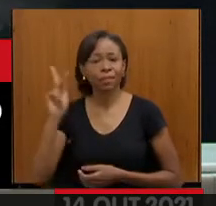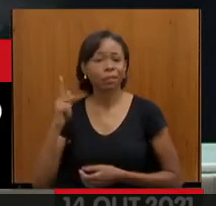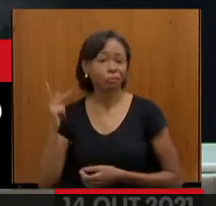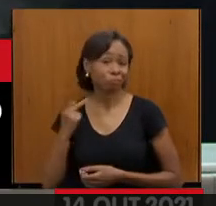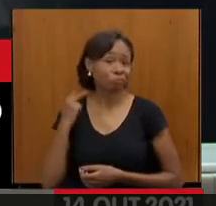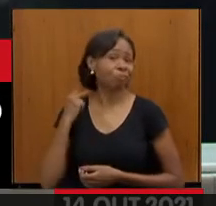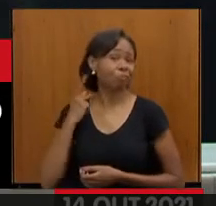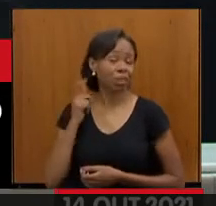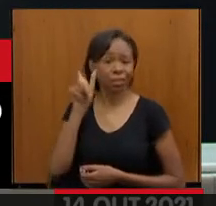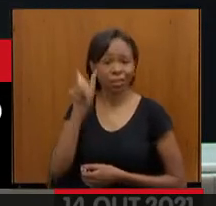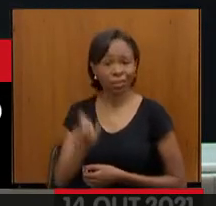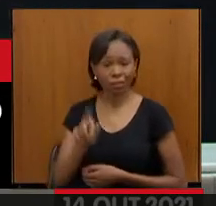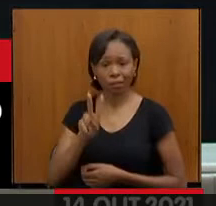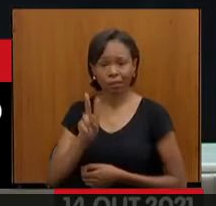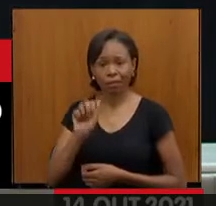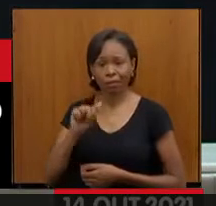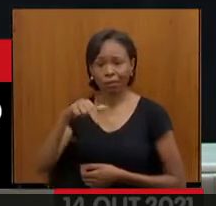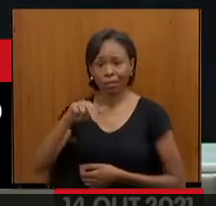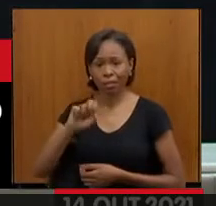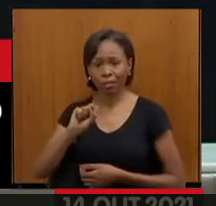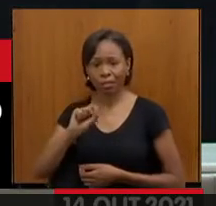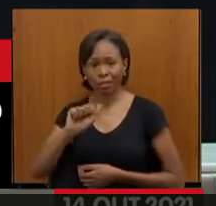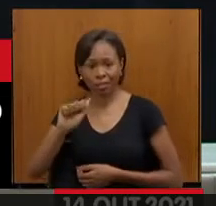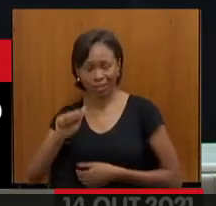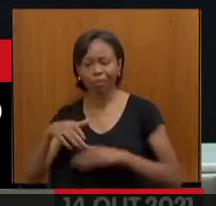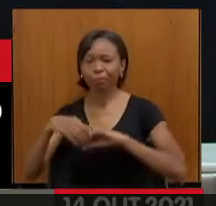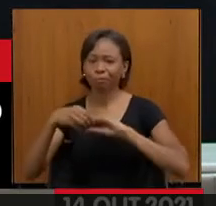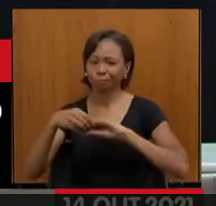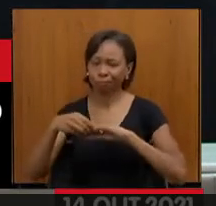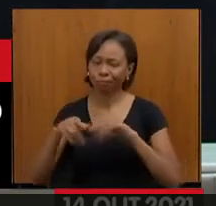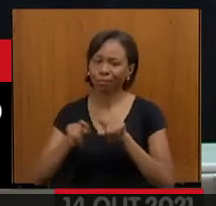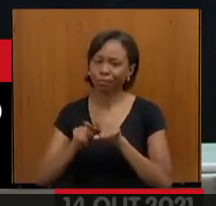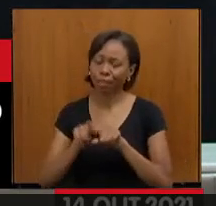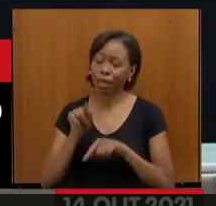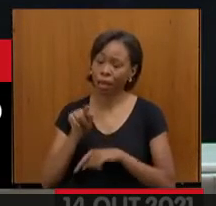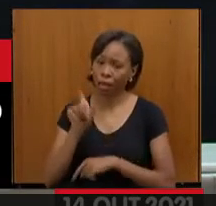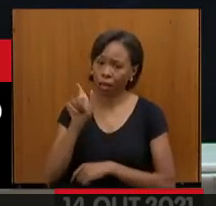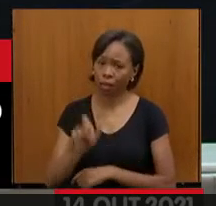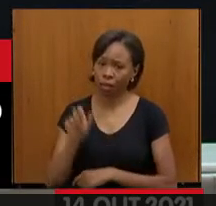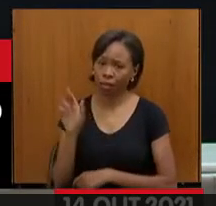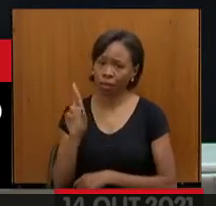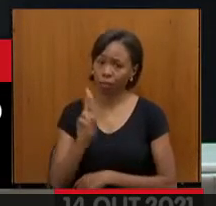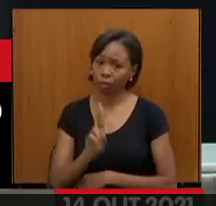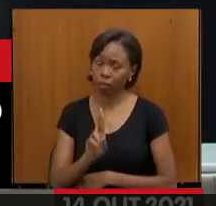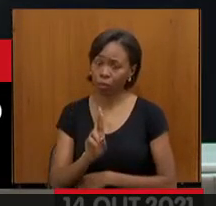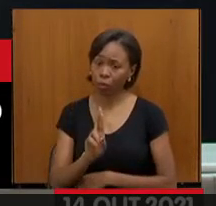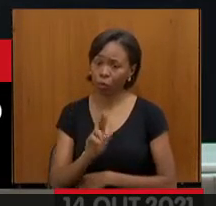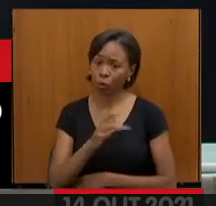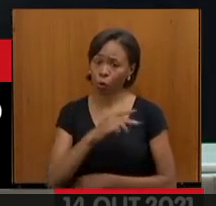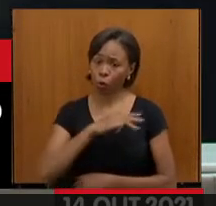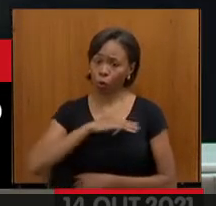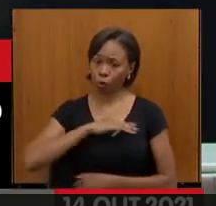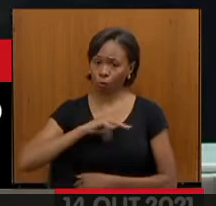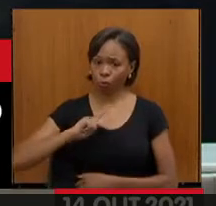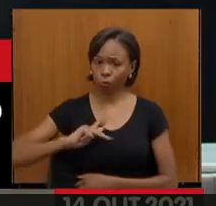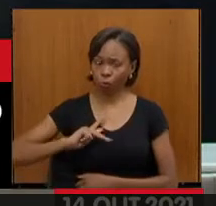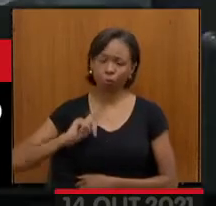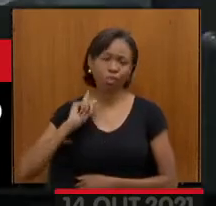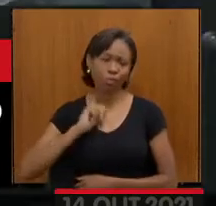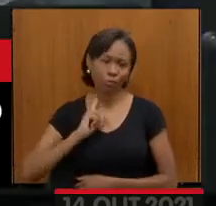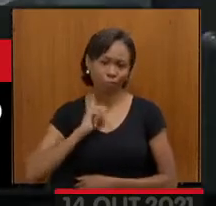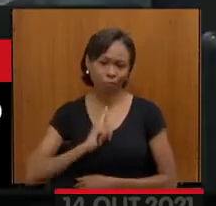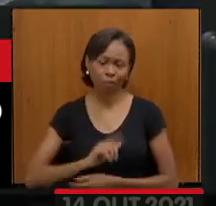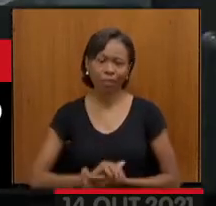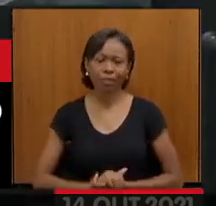promotora, né, Vanessa Campolina Rebelo Horta, representando o Ministério Público de Minas Gerais, e também a